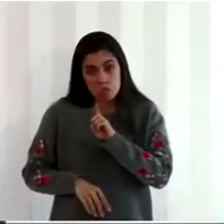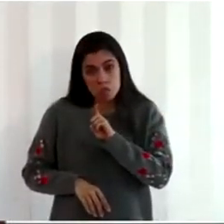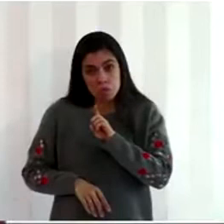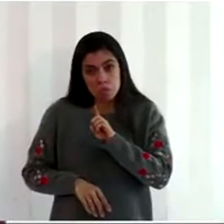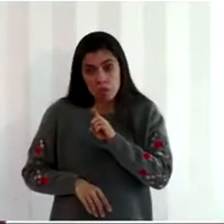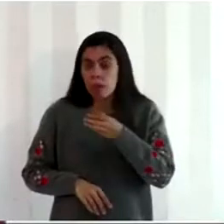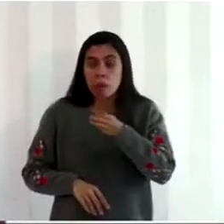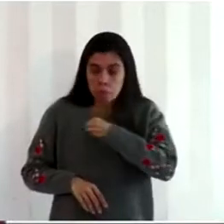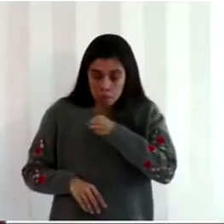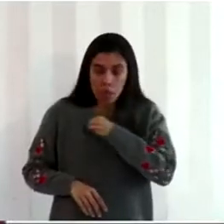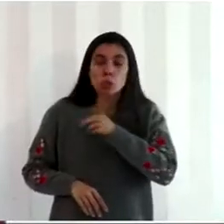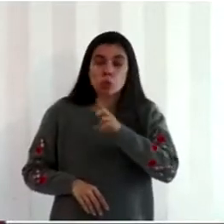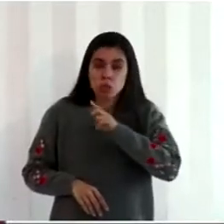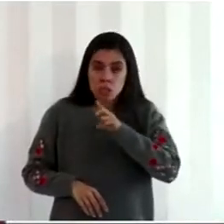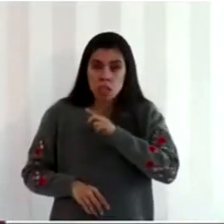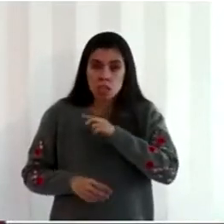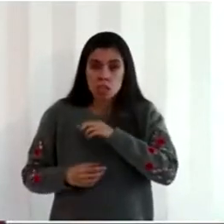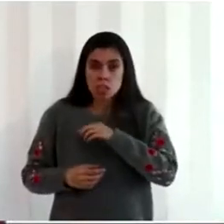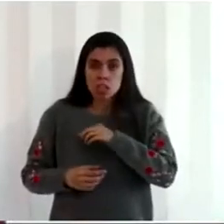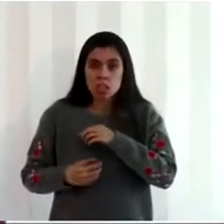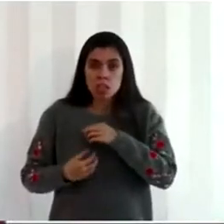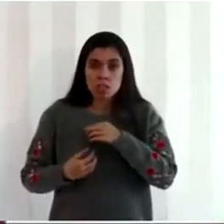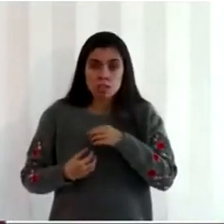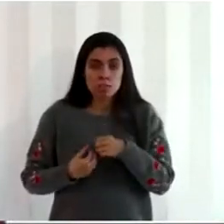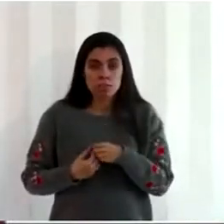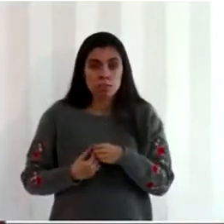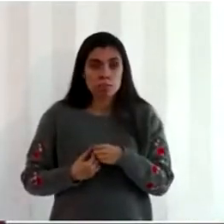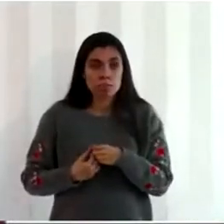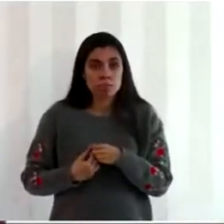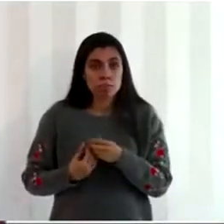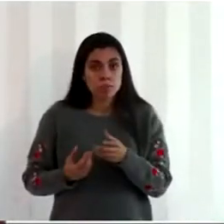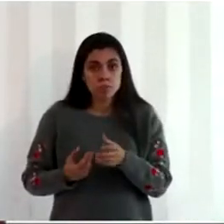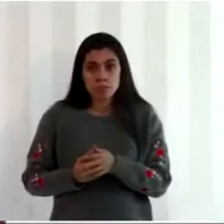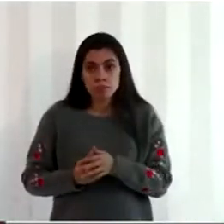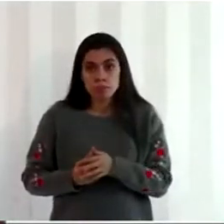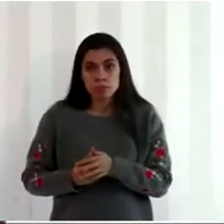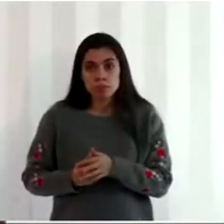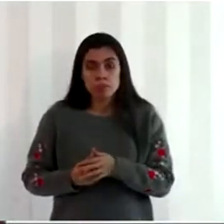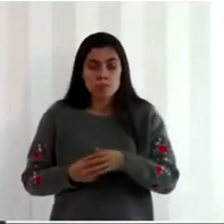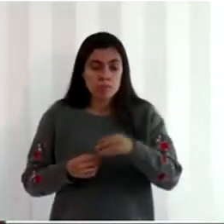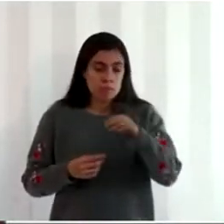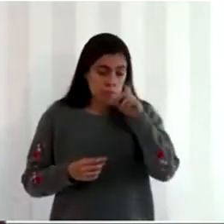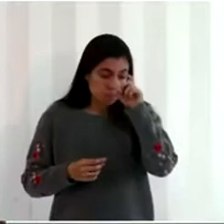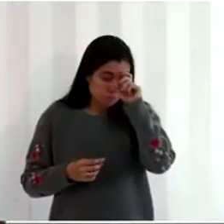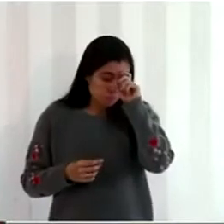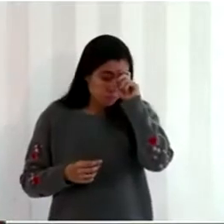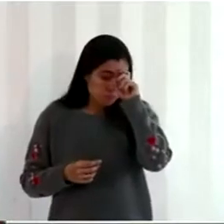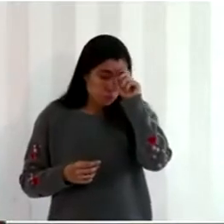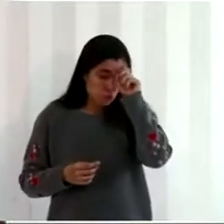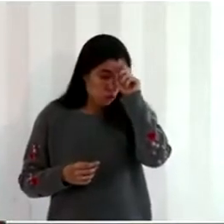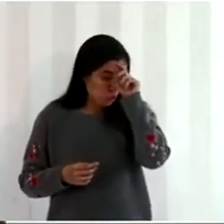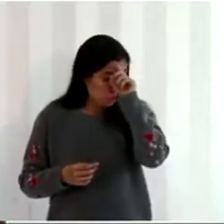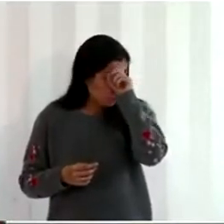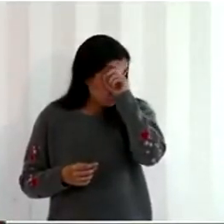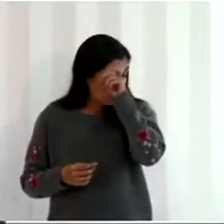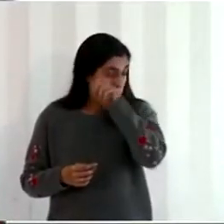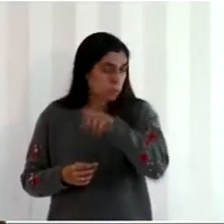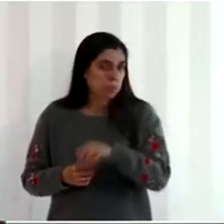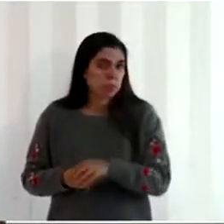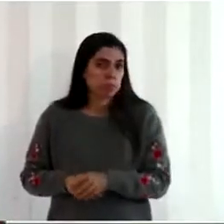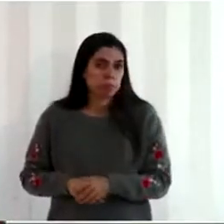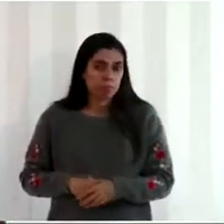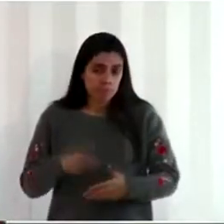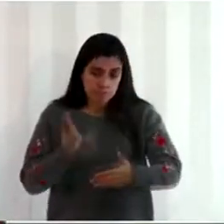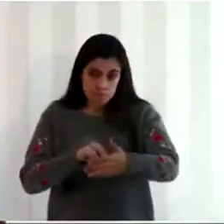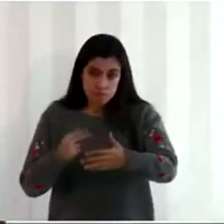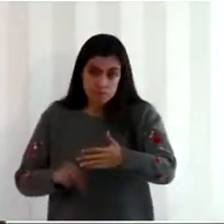provação. E eu sempre, quando alguém fala isso para mim, eu digo: amém. Se é provação, fica feliz. Tiago diz que você tem que ter por motivo de toda alegria o